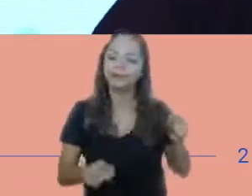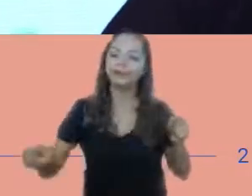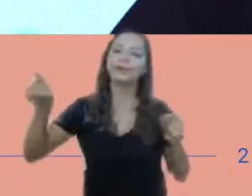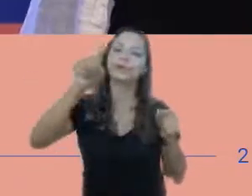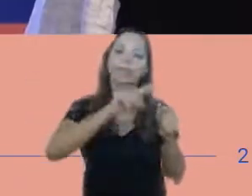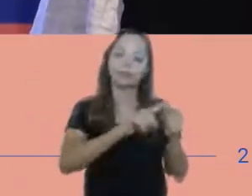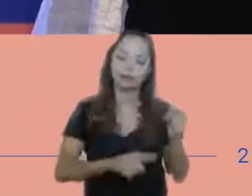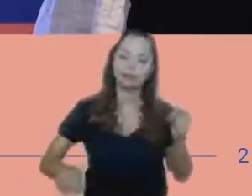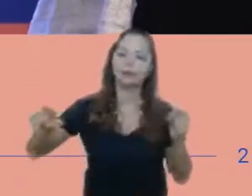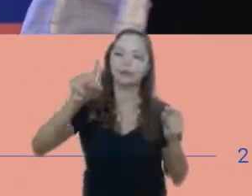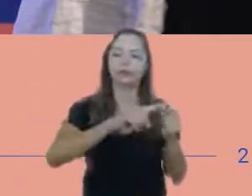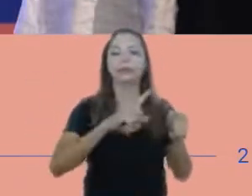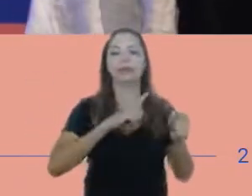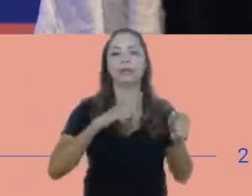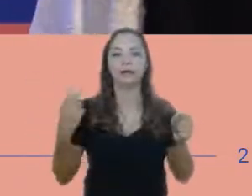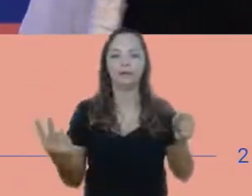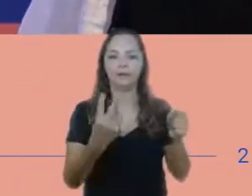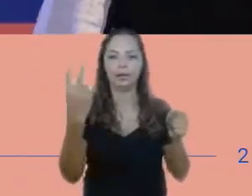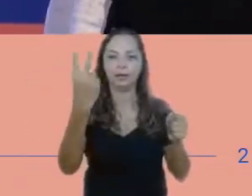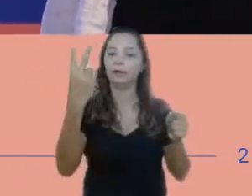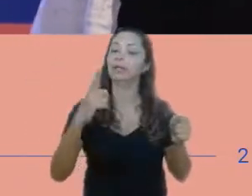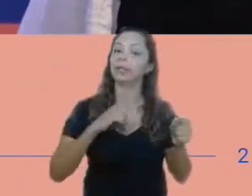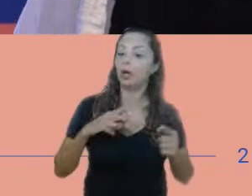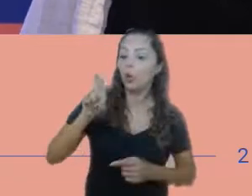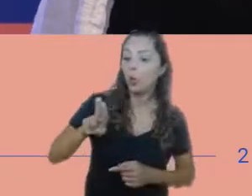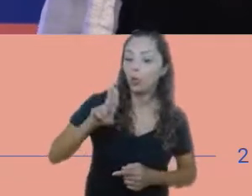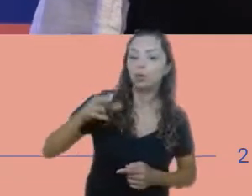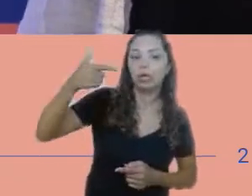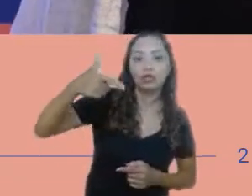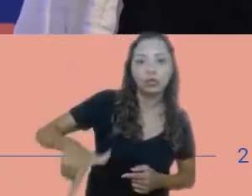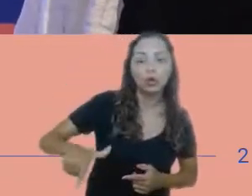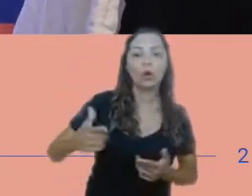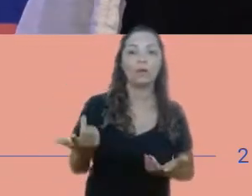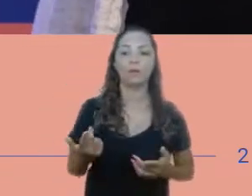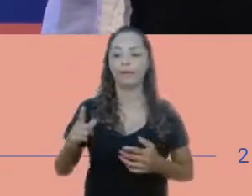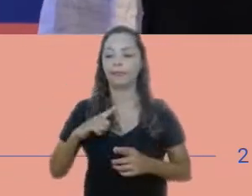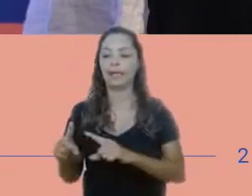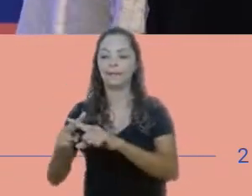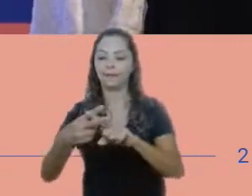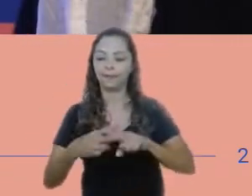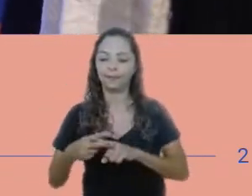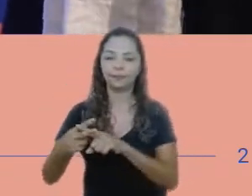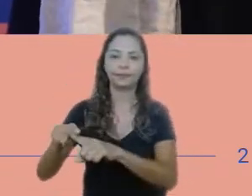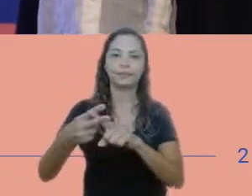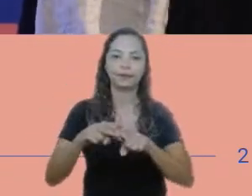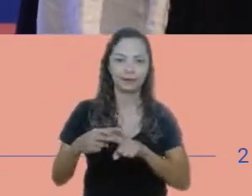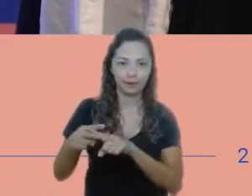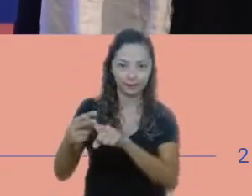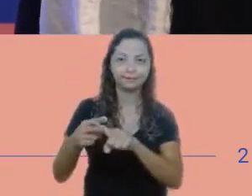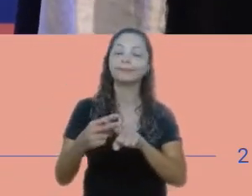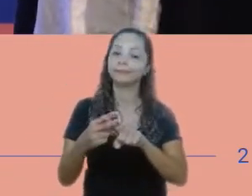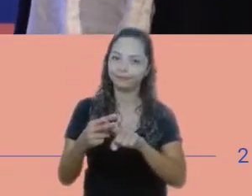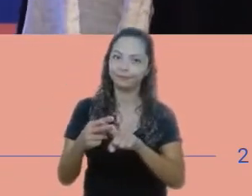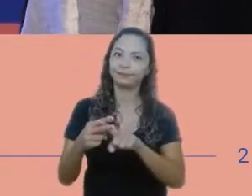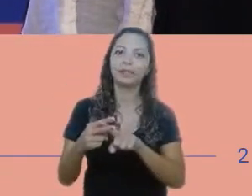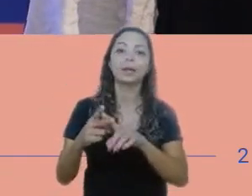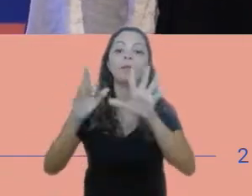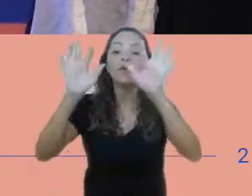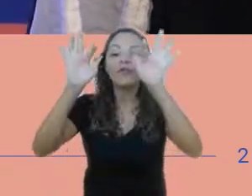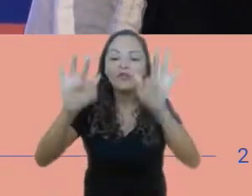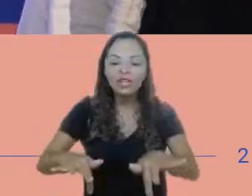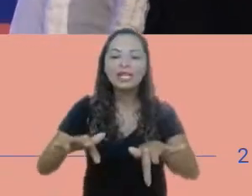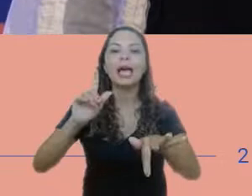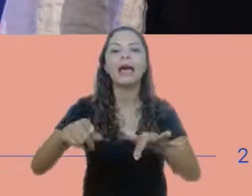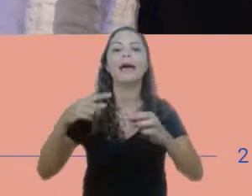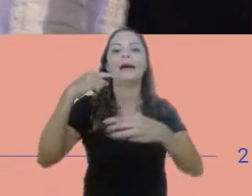então a gente tem o reuso e a redistribuição o conserto a remanufatura e por fim a reciclagem então a gente